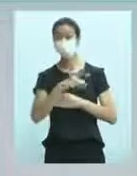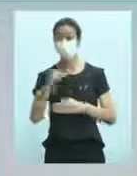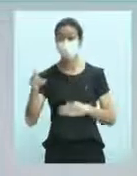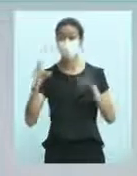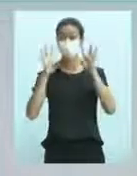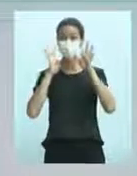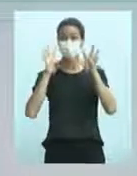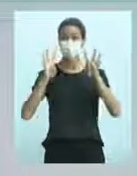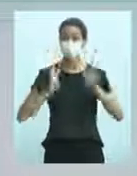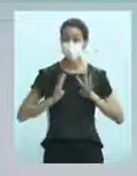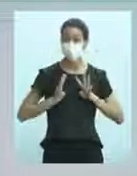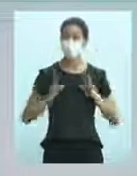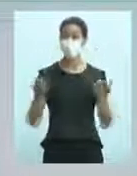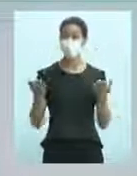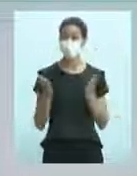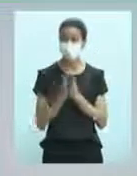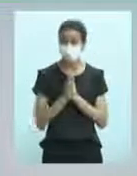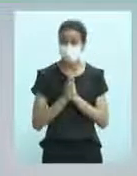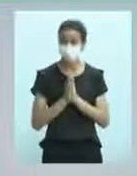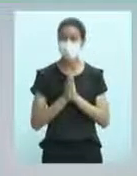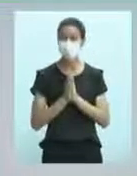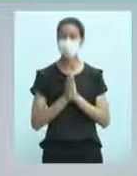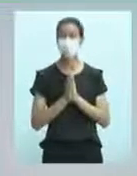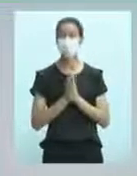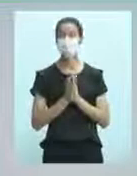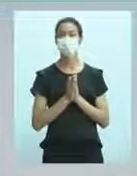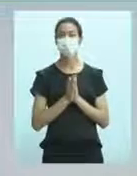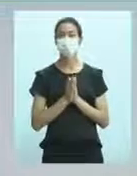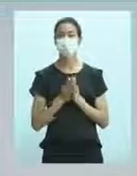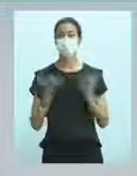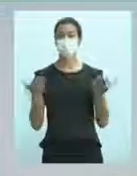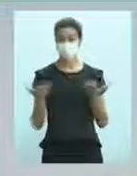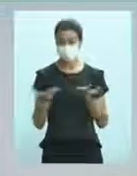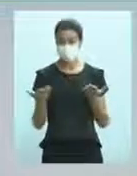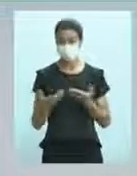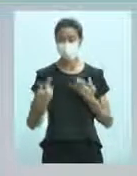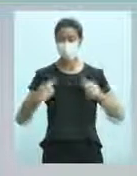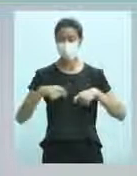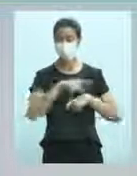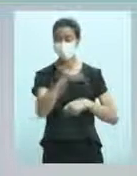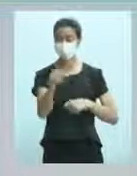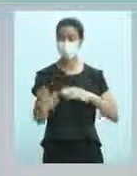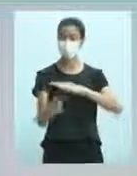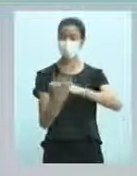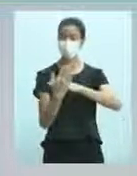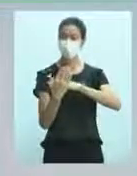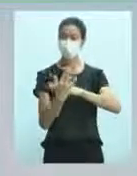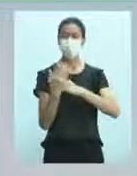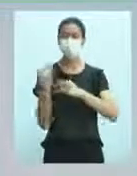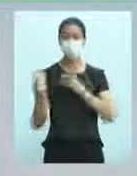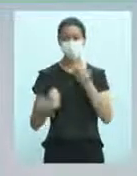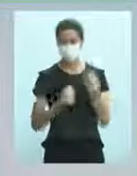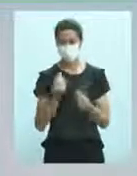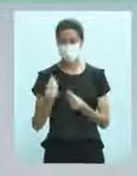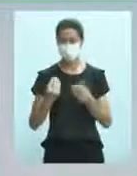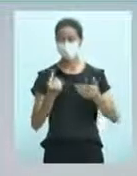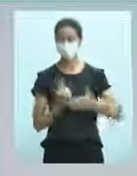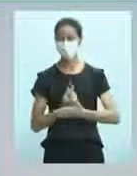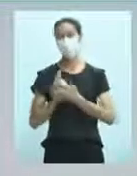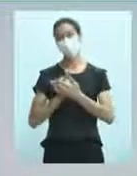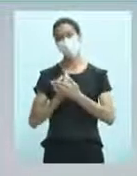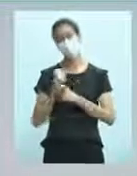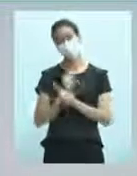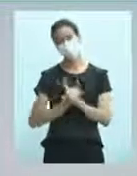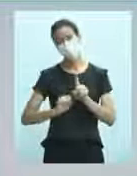nos estão ouvindo aqui nesse momento a participação de vocês é fundamental para que nós possamos ganhar